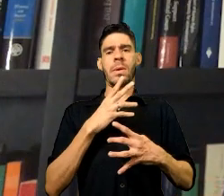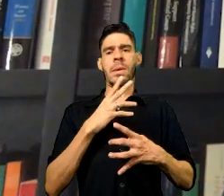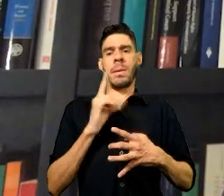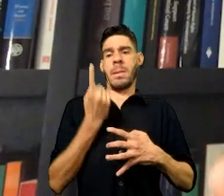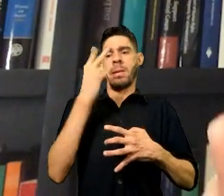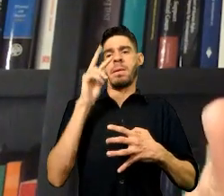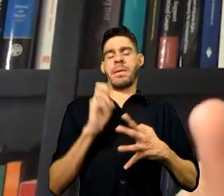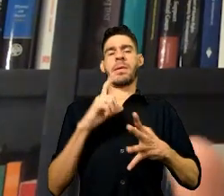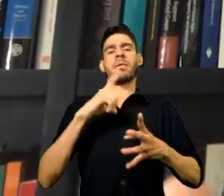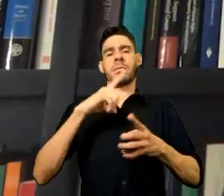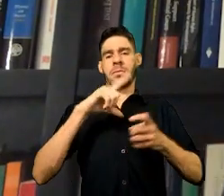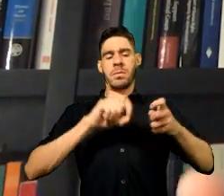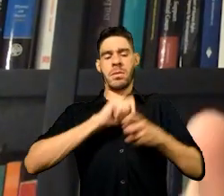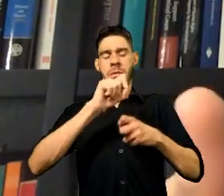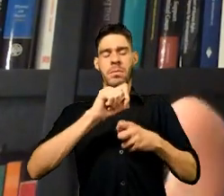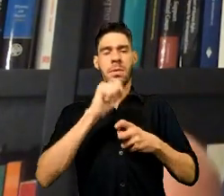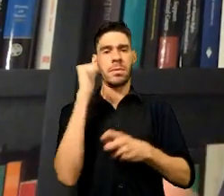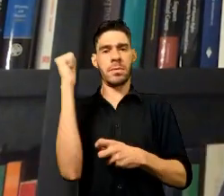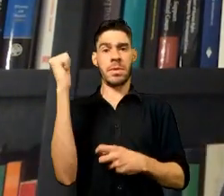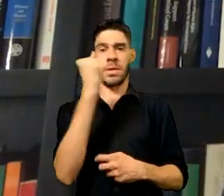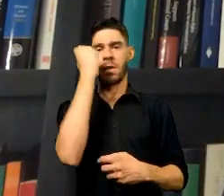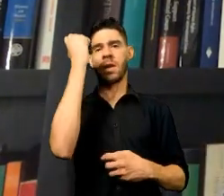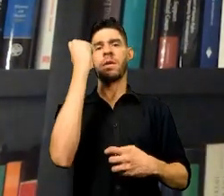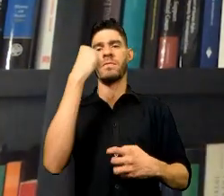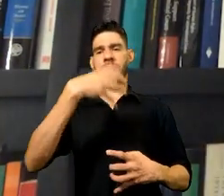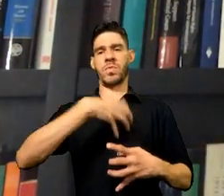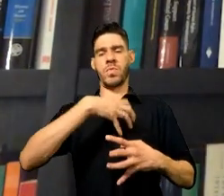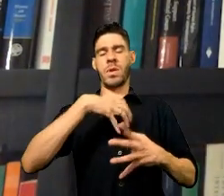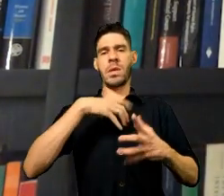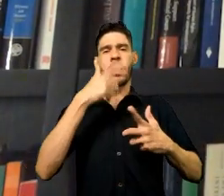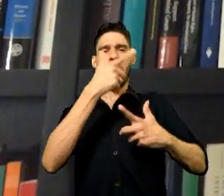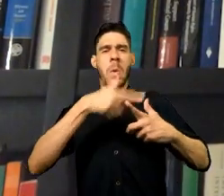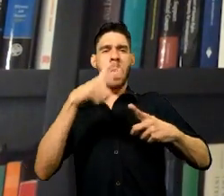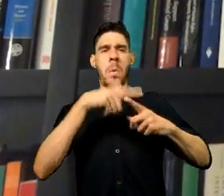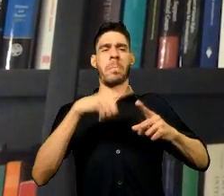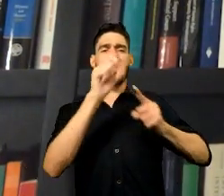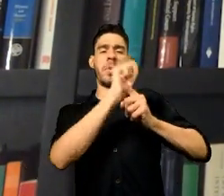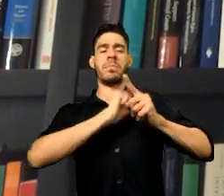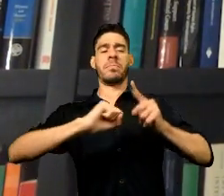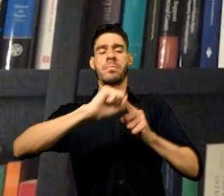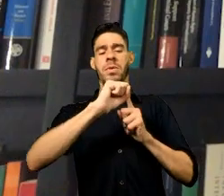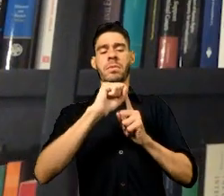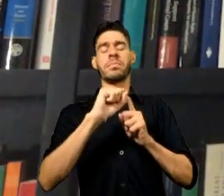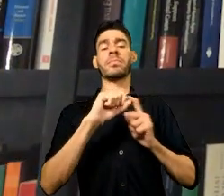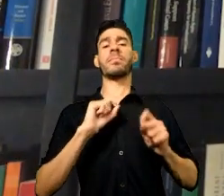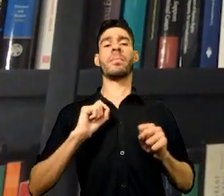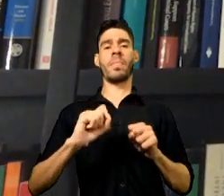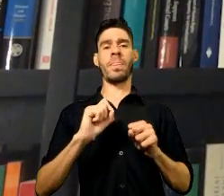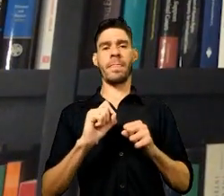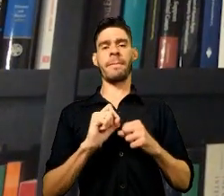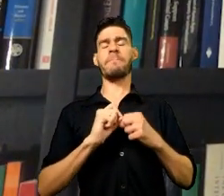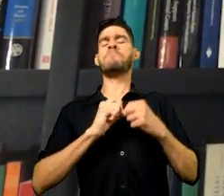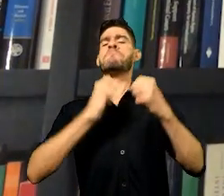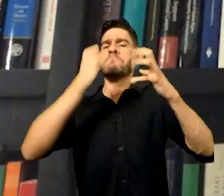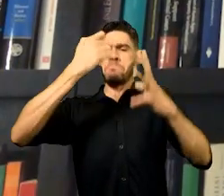nós estaríamos diante de uma grave situação de ordem pública que,